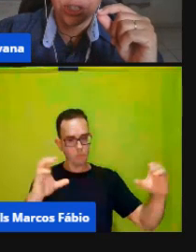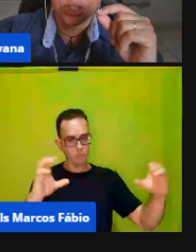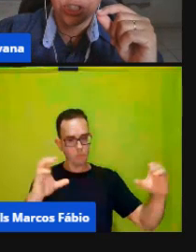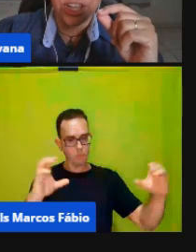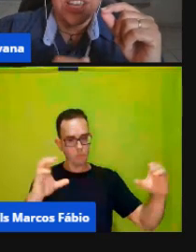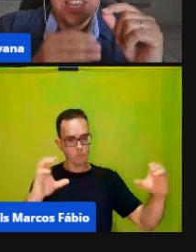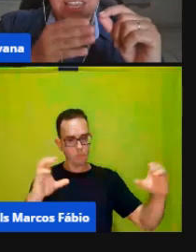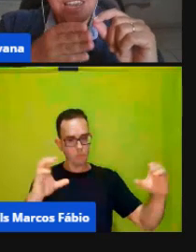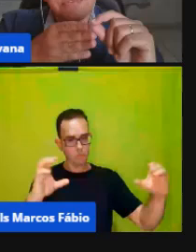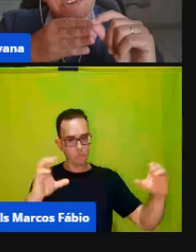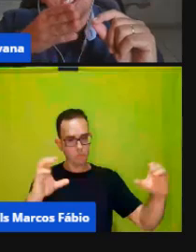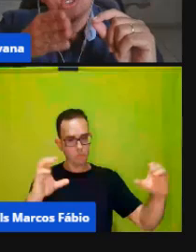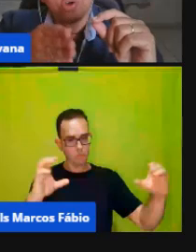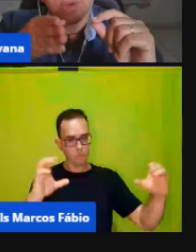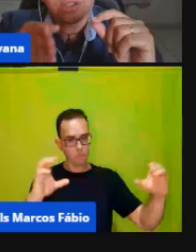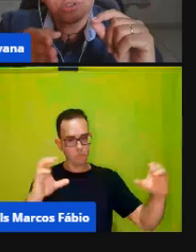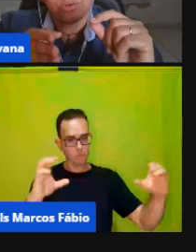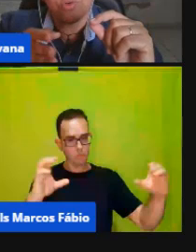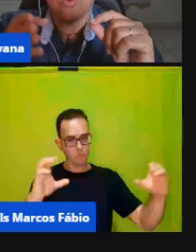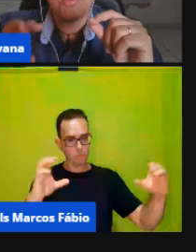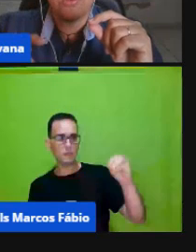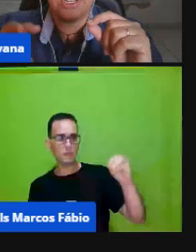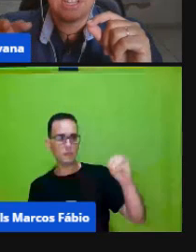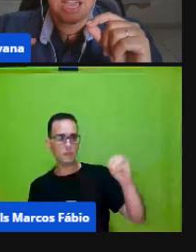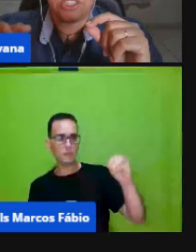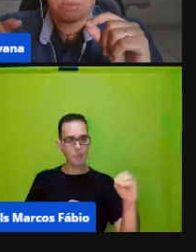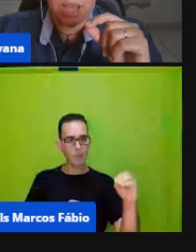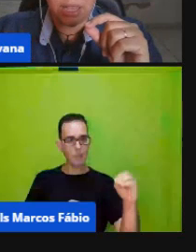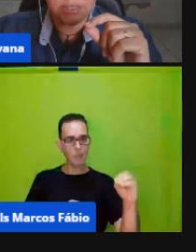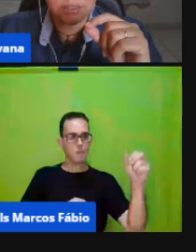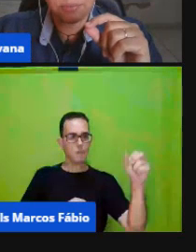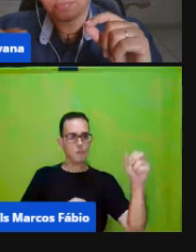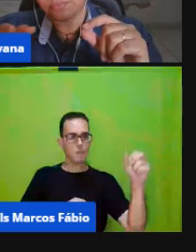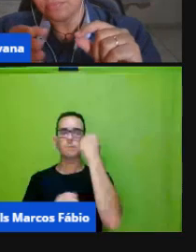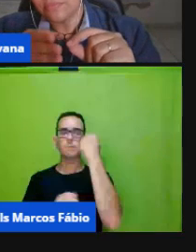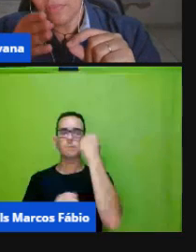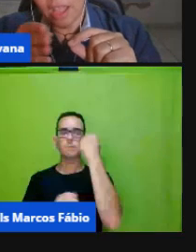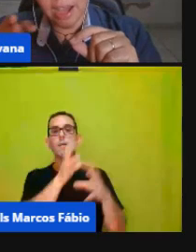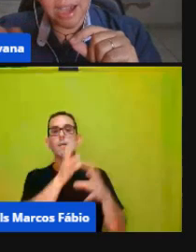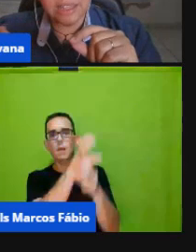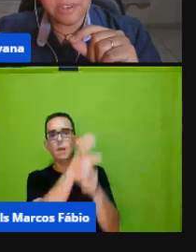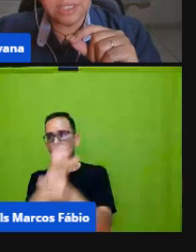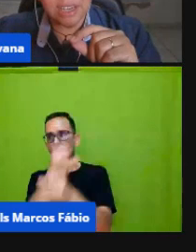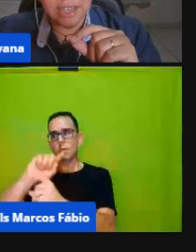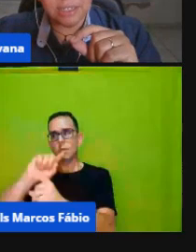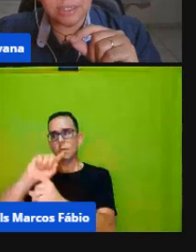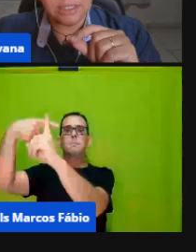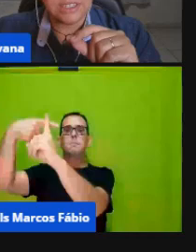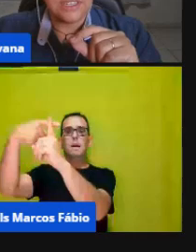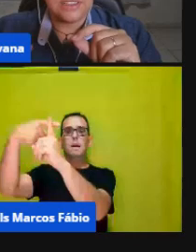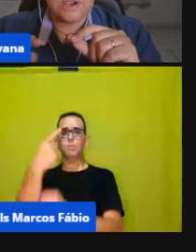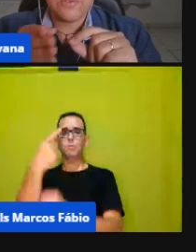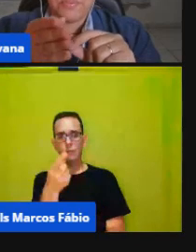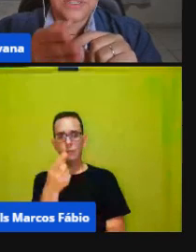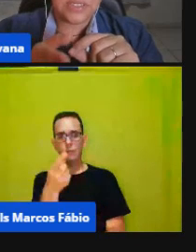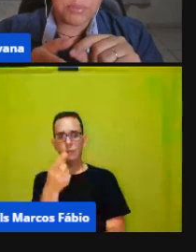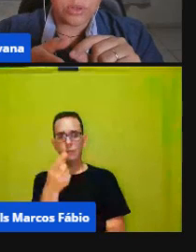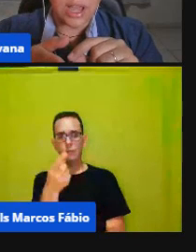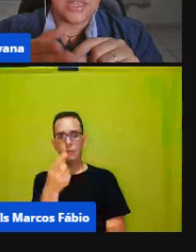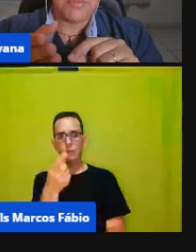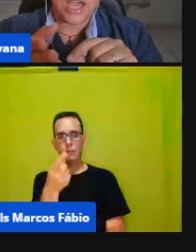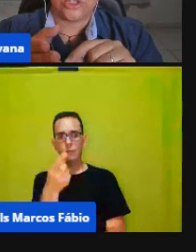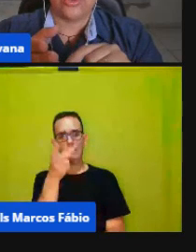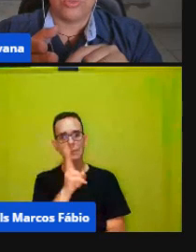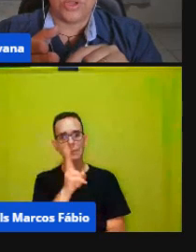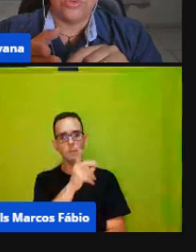por diante. E que ele vai somando uma unidade a mais a cada vez que ele anda. Então, percebam